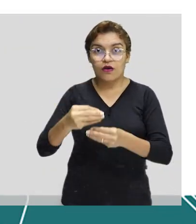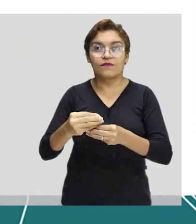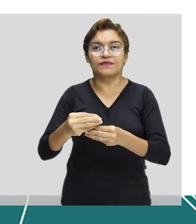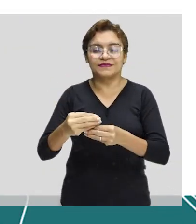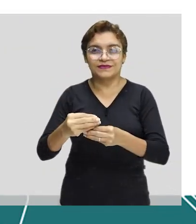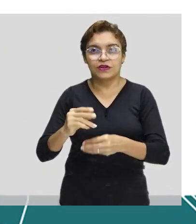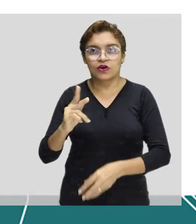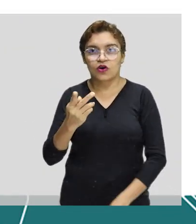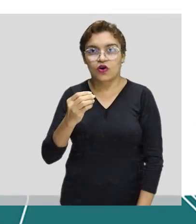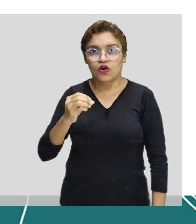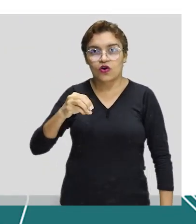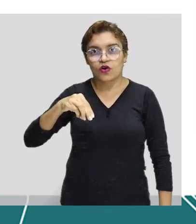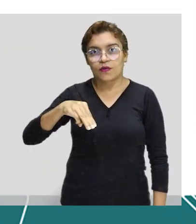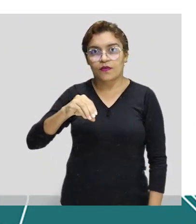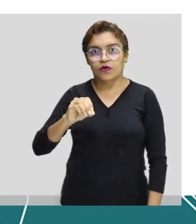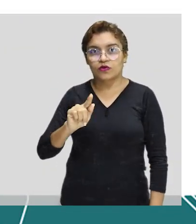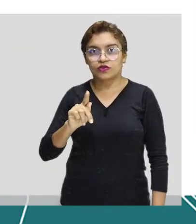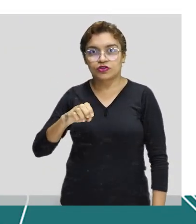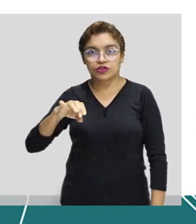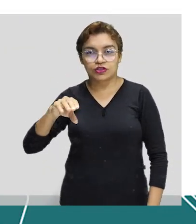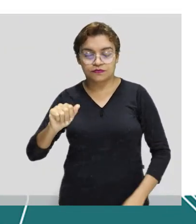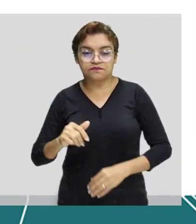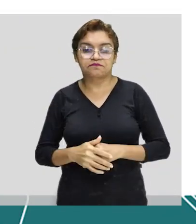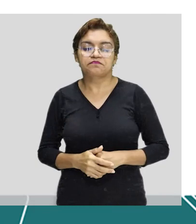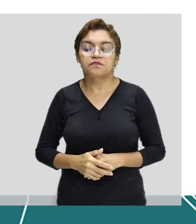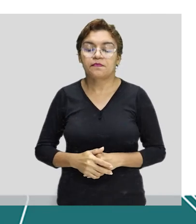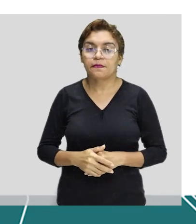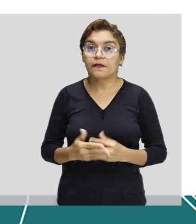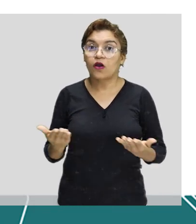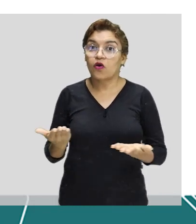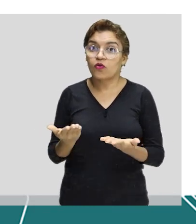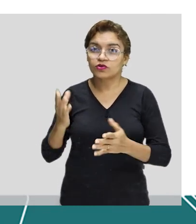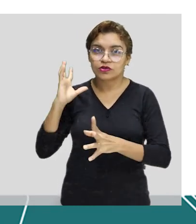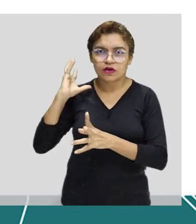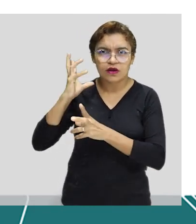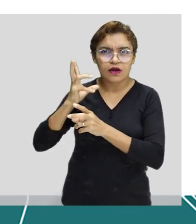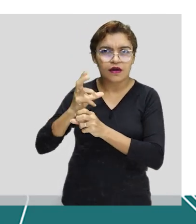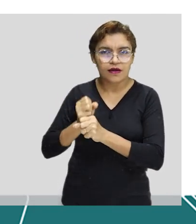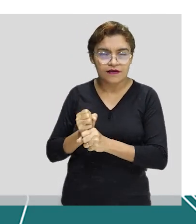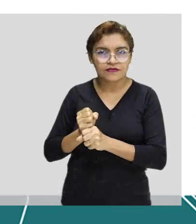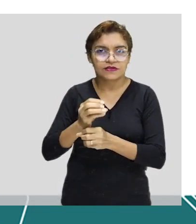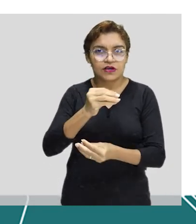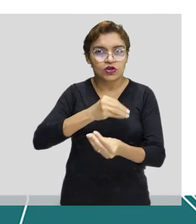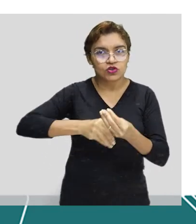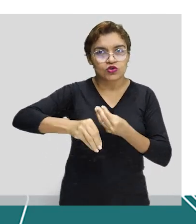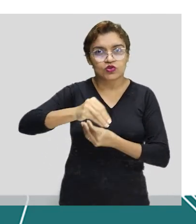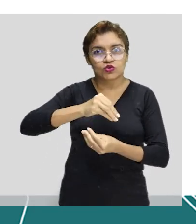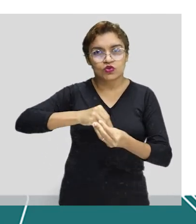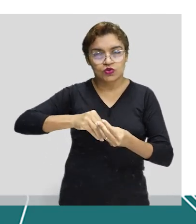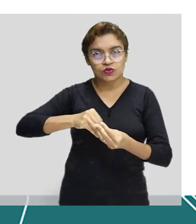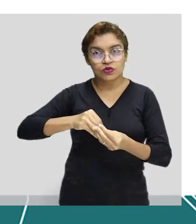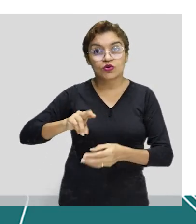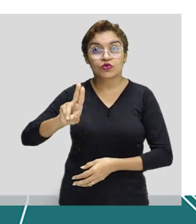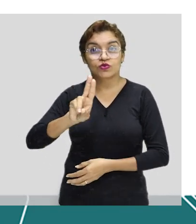Turma, na nossa aula de hoje, nós vamos revisar essas soluções através da resolução